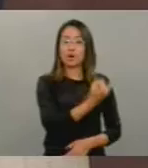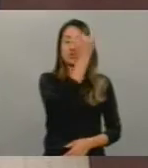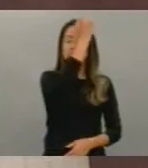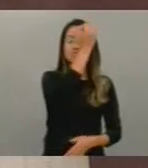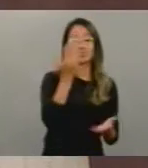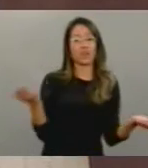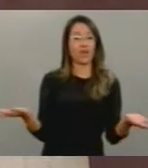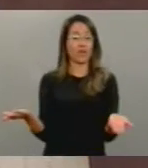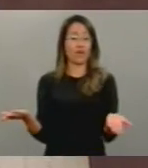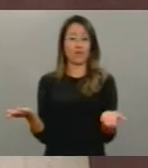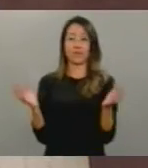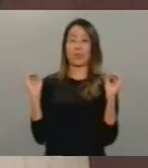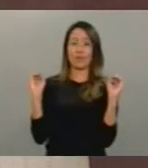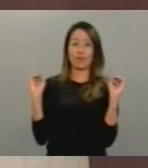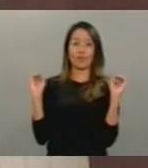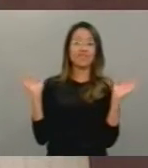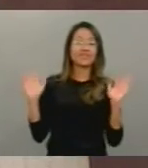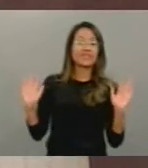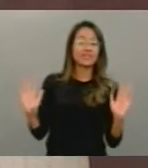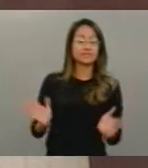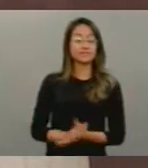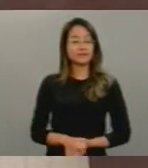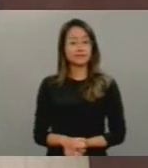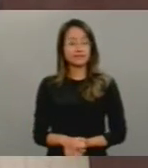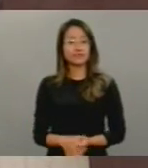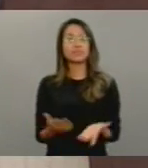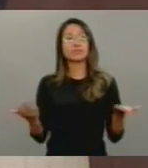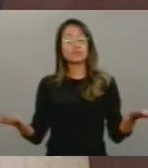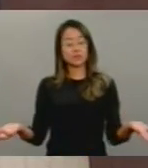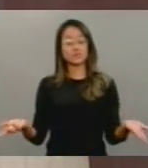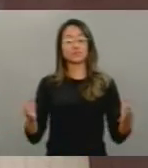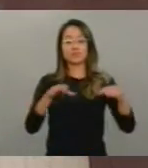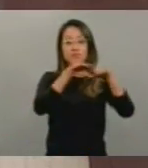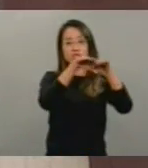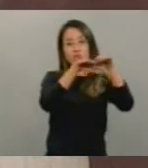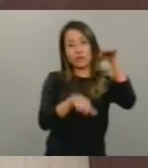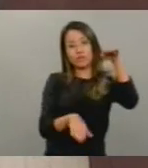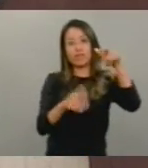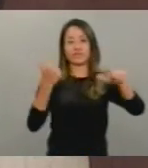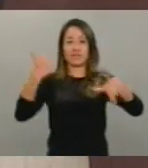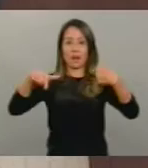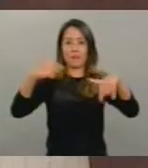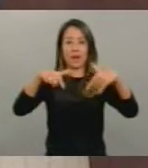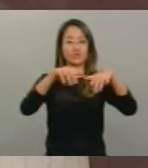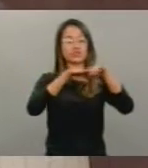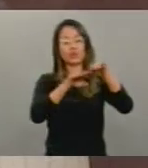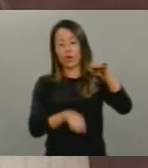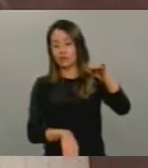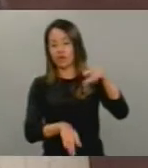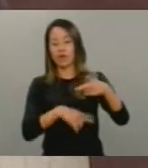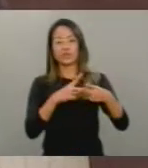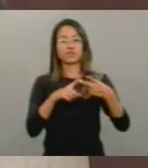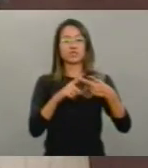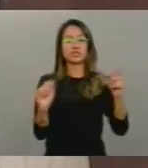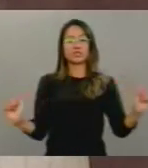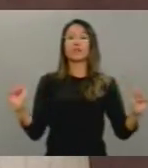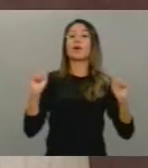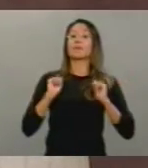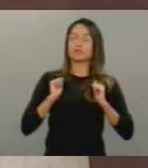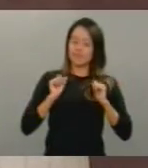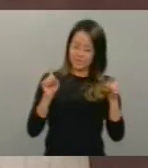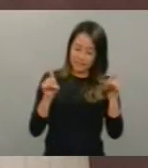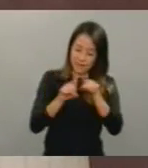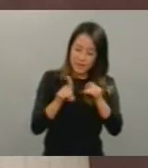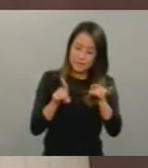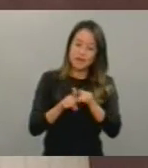violência, eu falei de desigualdade no mundo do trabalho, da previdência, do desmonte das estruturas